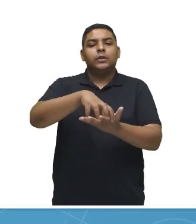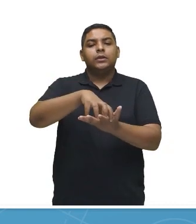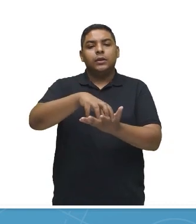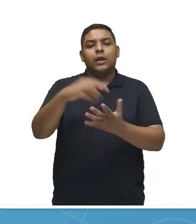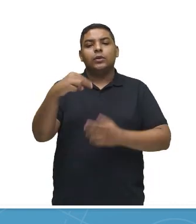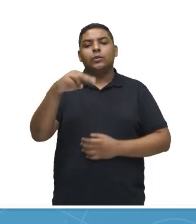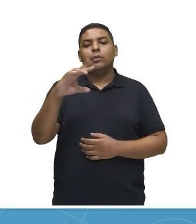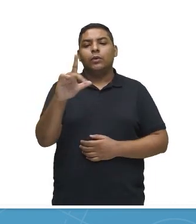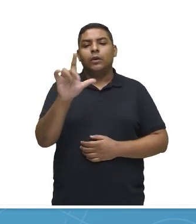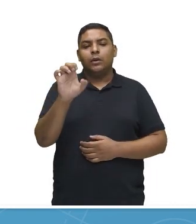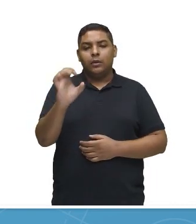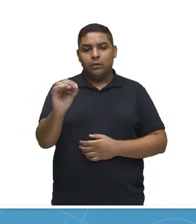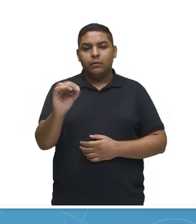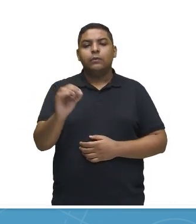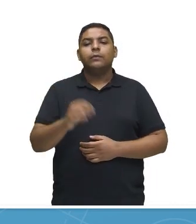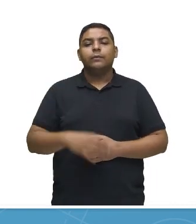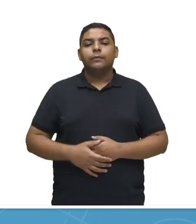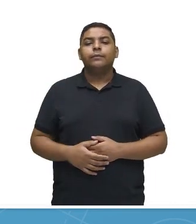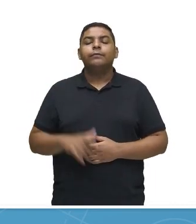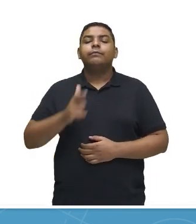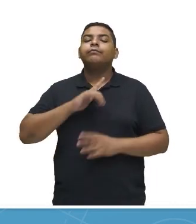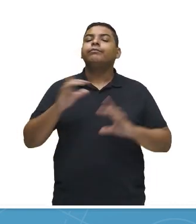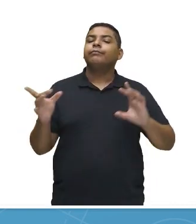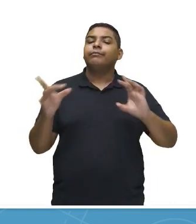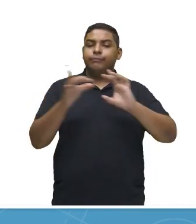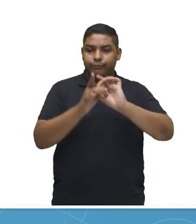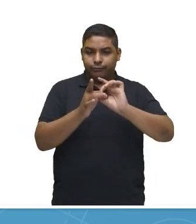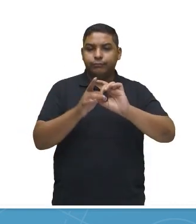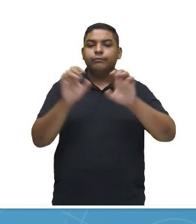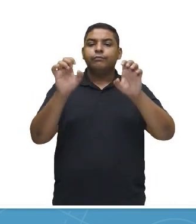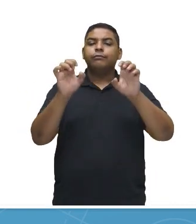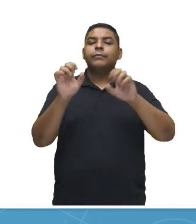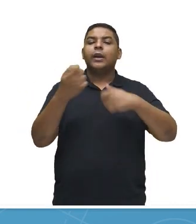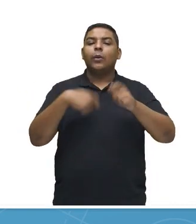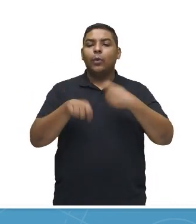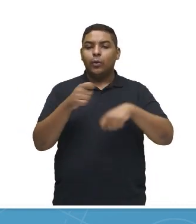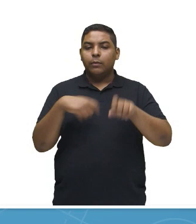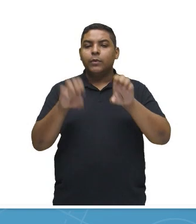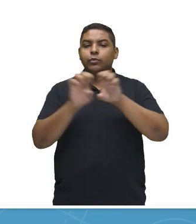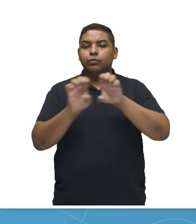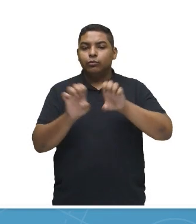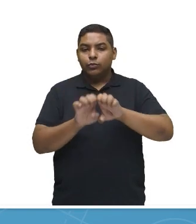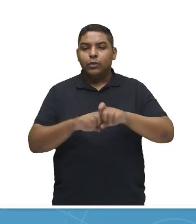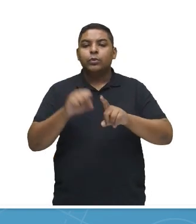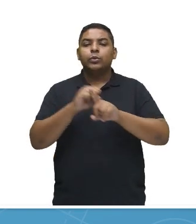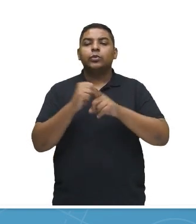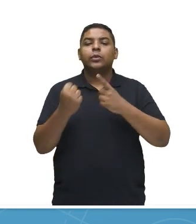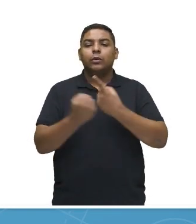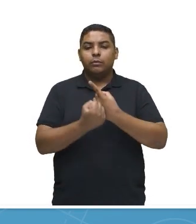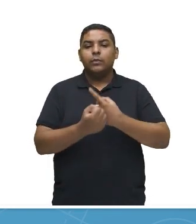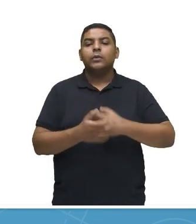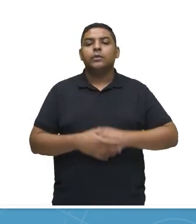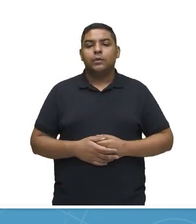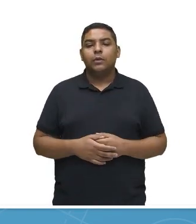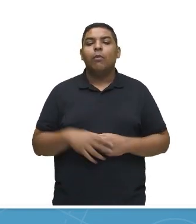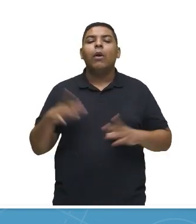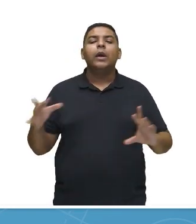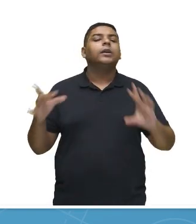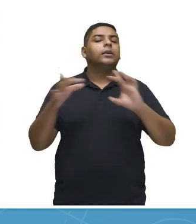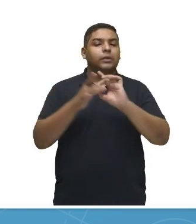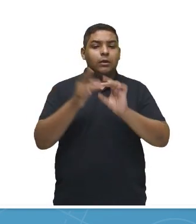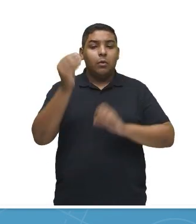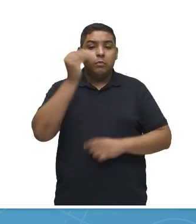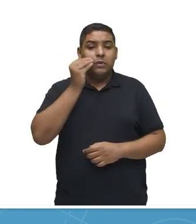cidades satélites. Elas estão interligadas pela economia estrutural e socialmente. Quando essa interligação